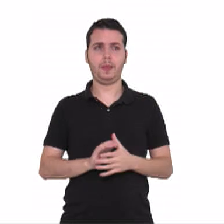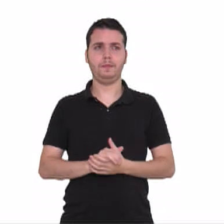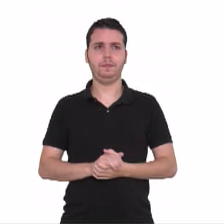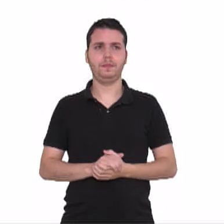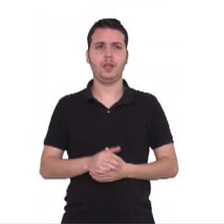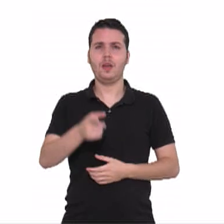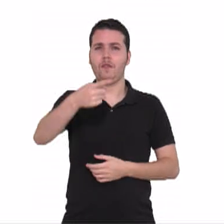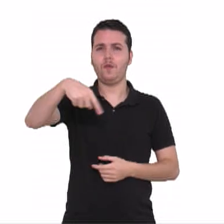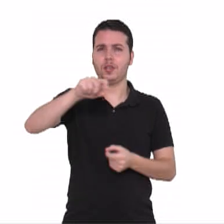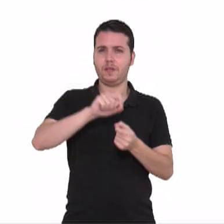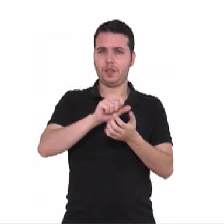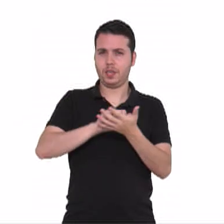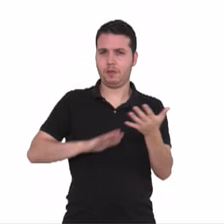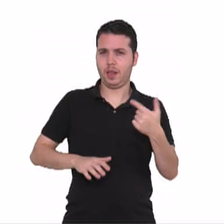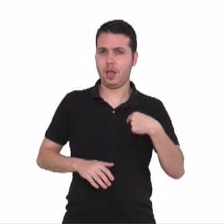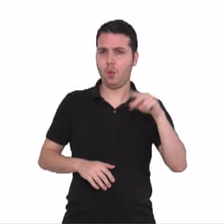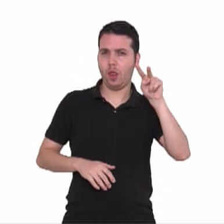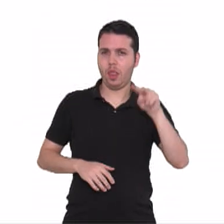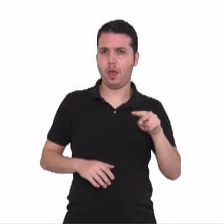essa atividade, eu vou ler para vocês.